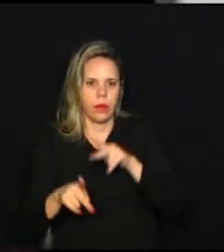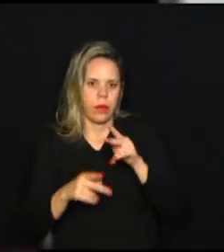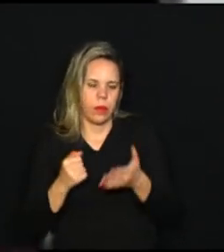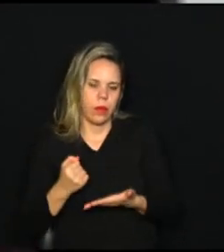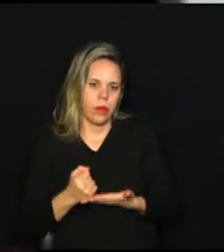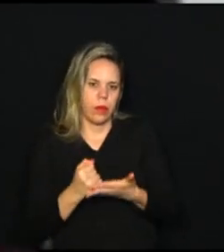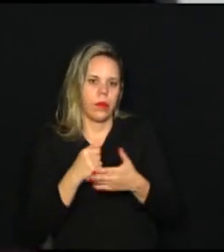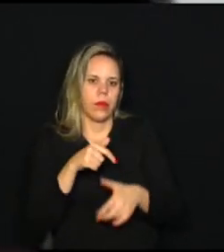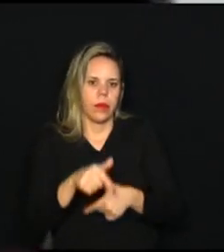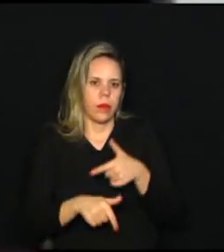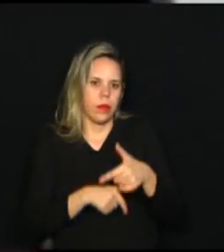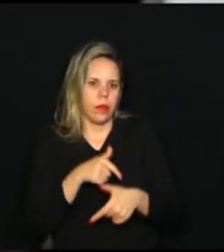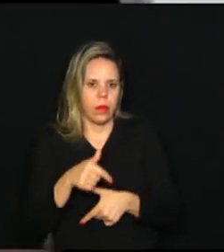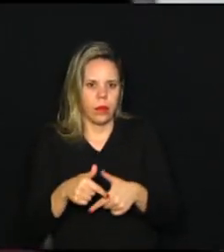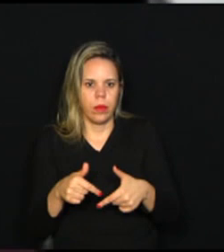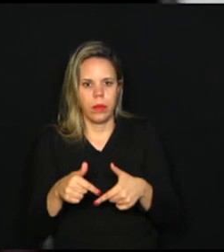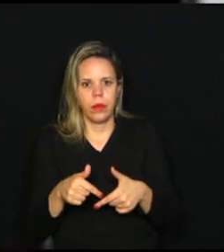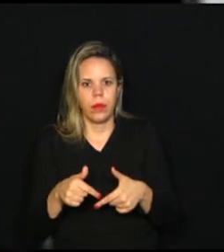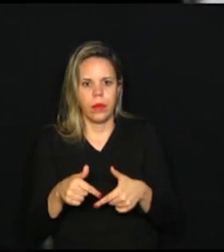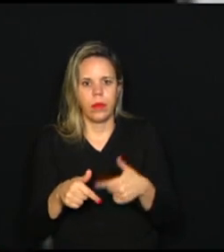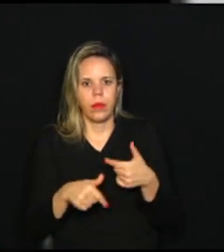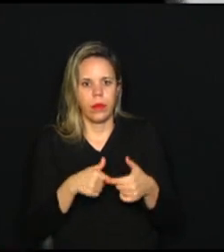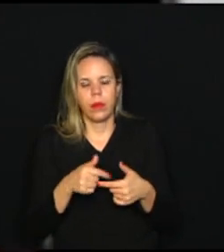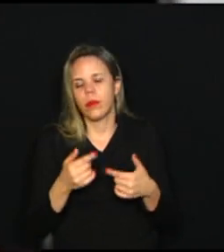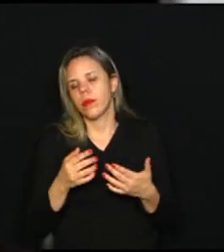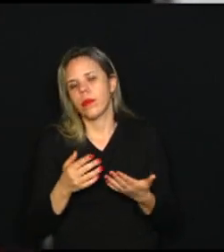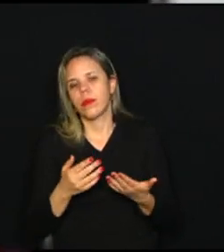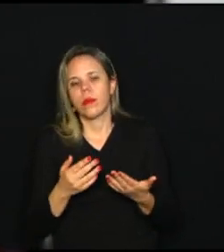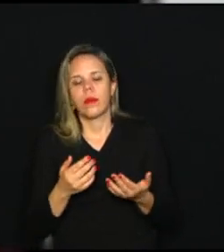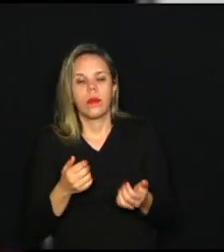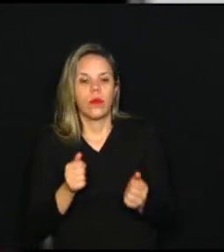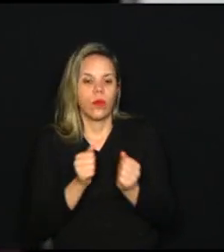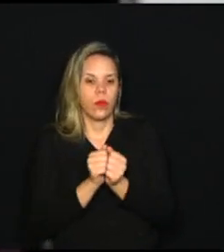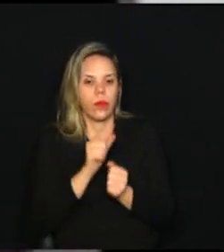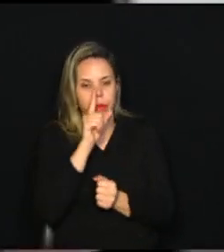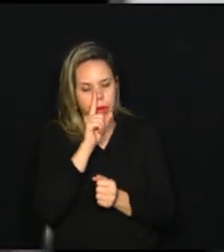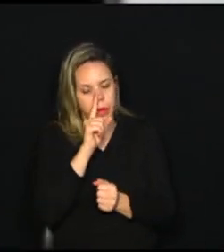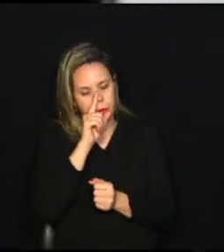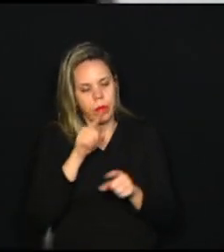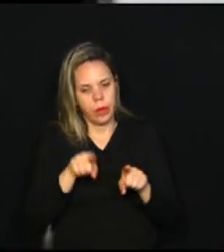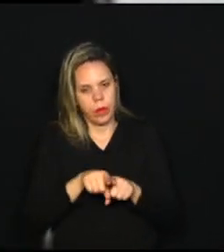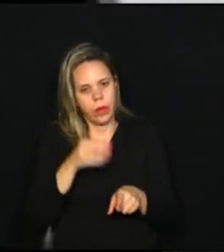de trabalhadores expostos de serviços essenciais, uma testagem,